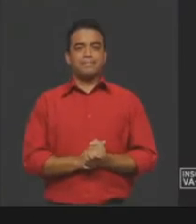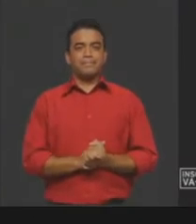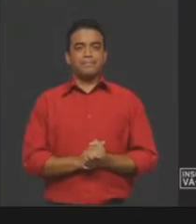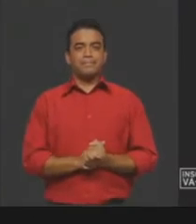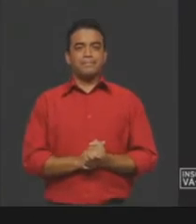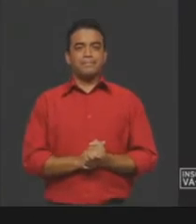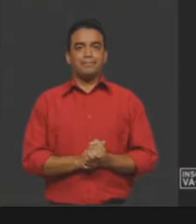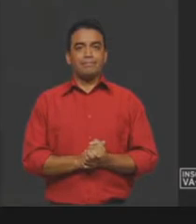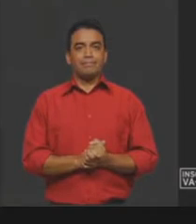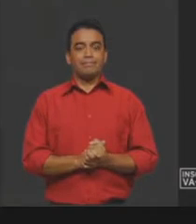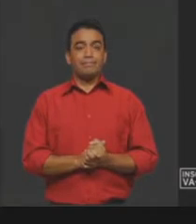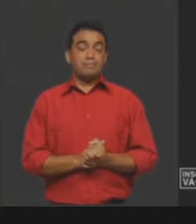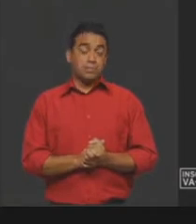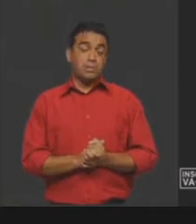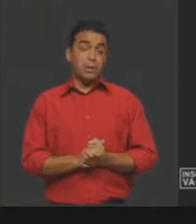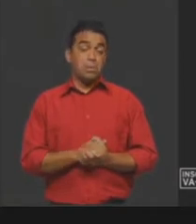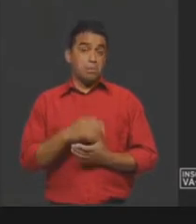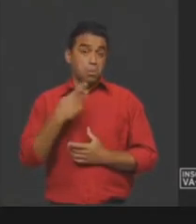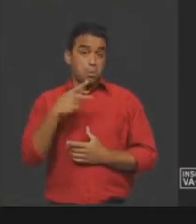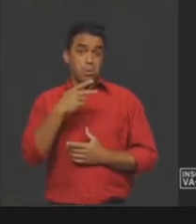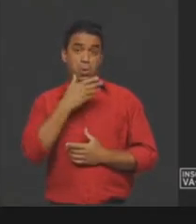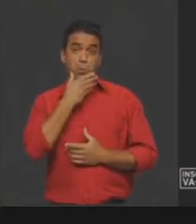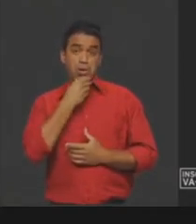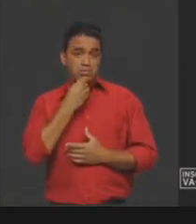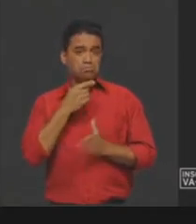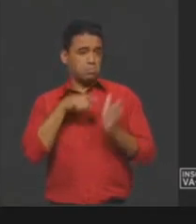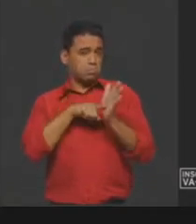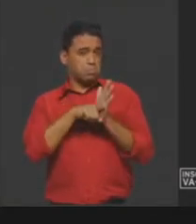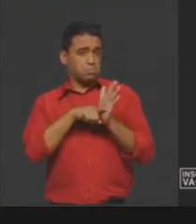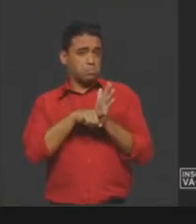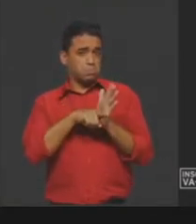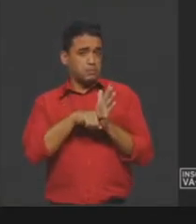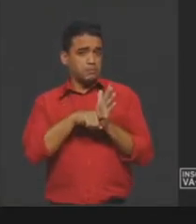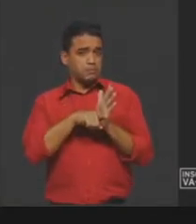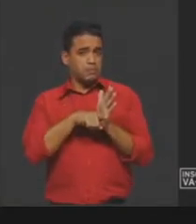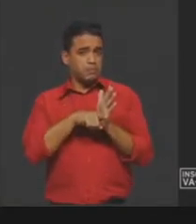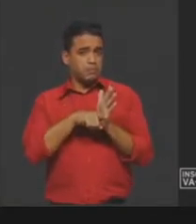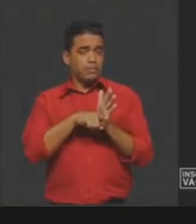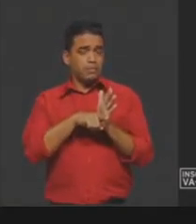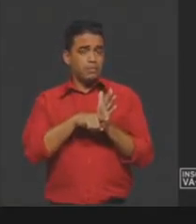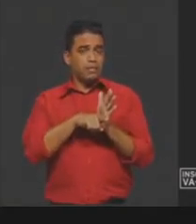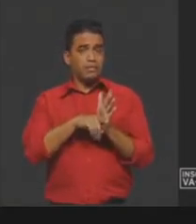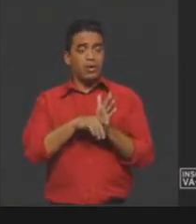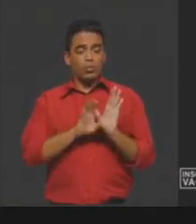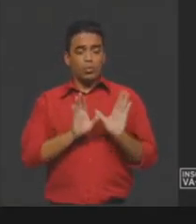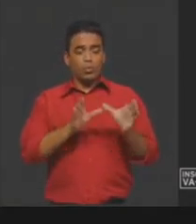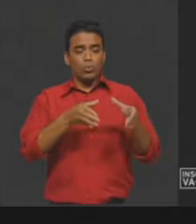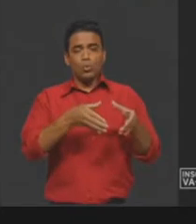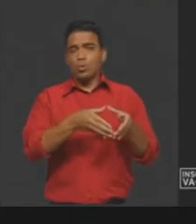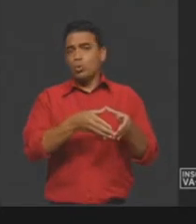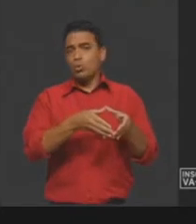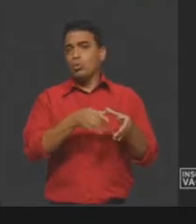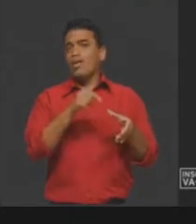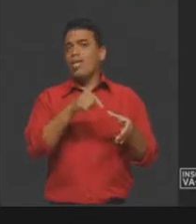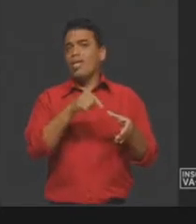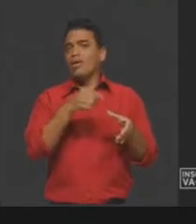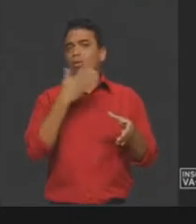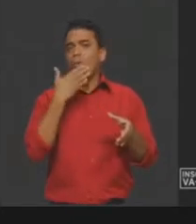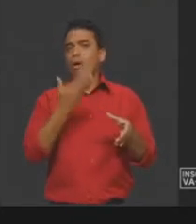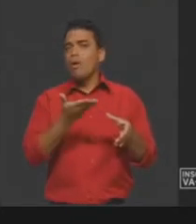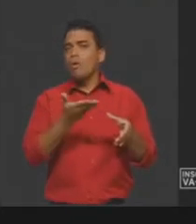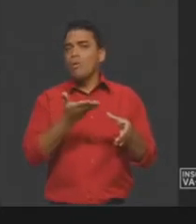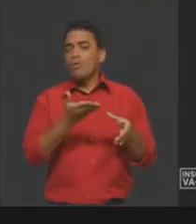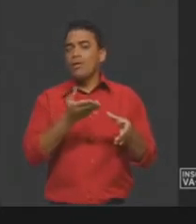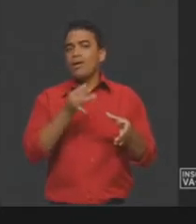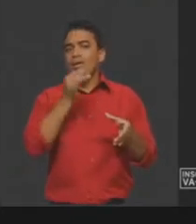Nesse sistema de classificação de Linneu, a espécie seria a unidade básica de classificação. Então primeiro você tem a espécie. Por exemplo, a